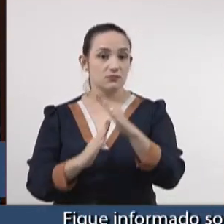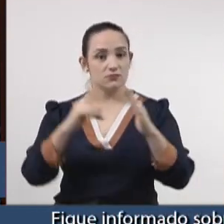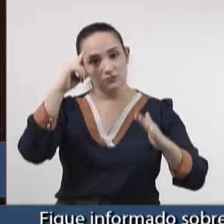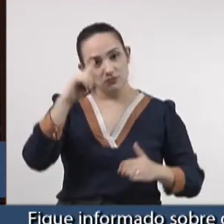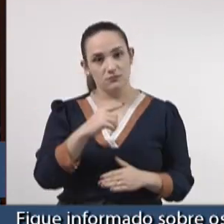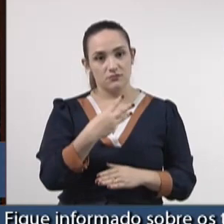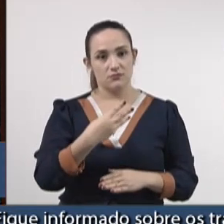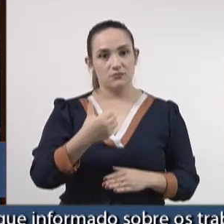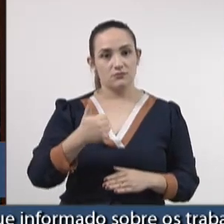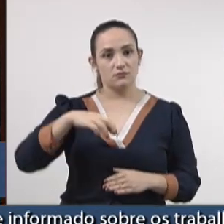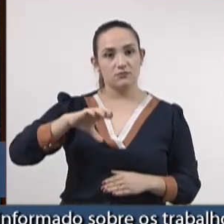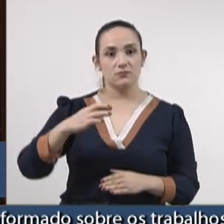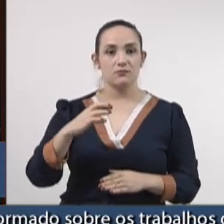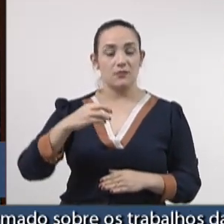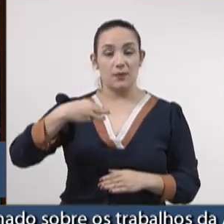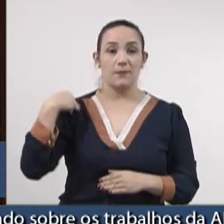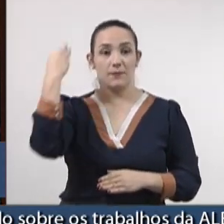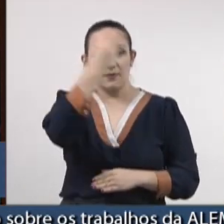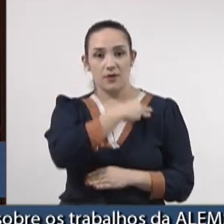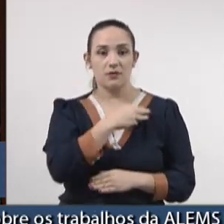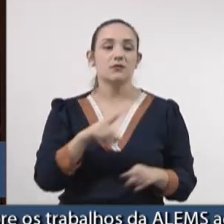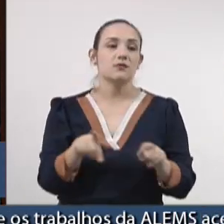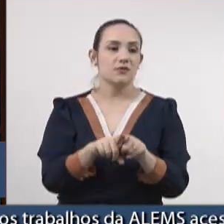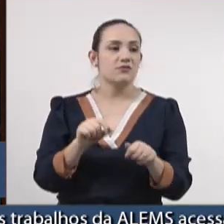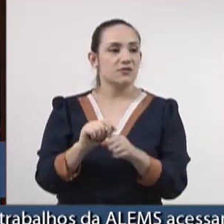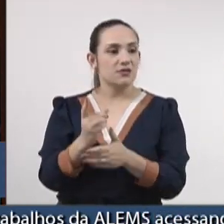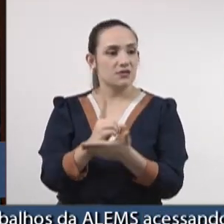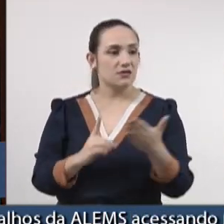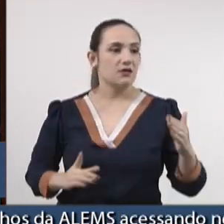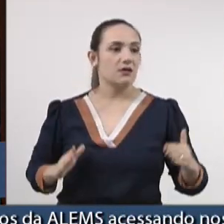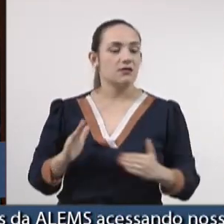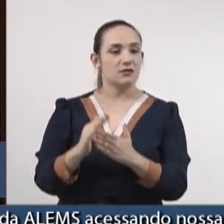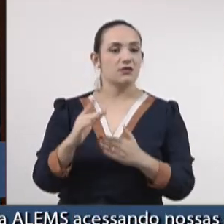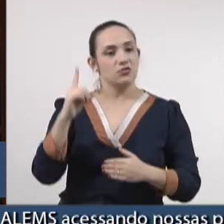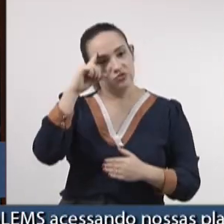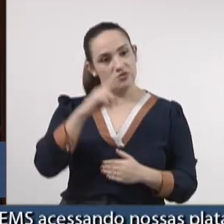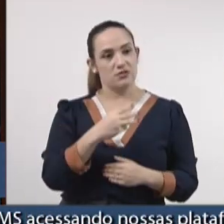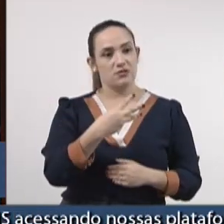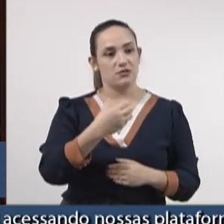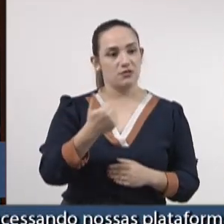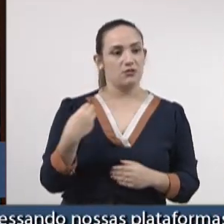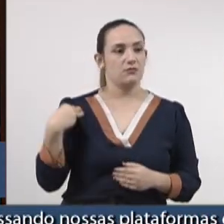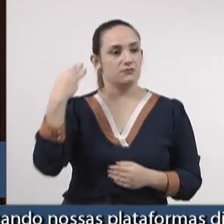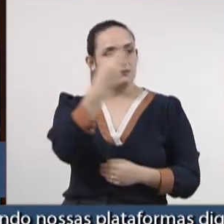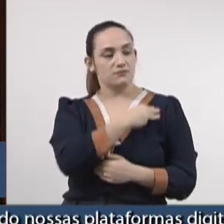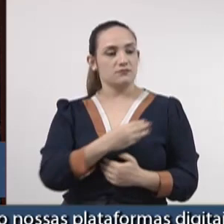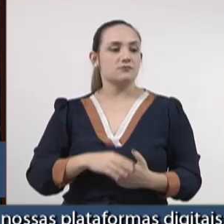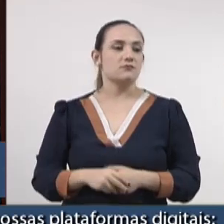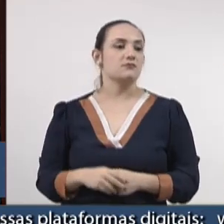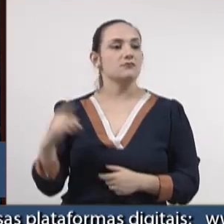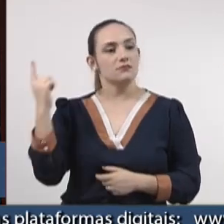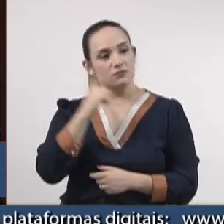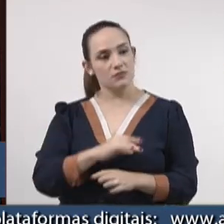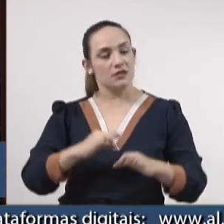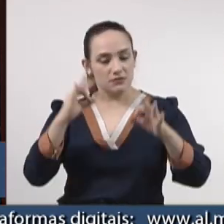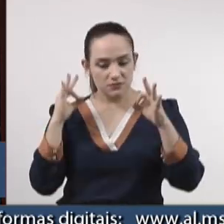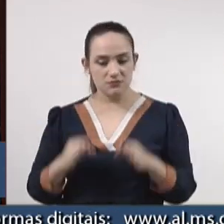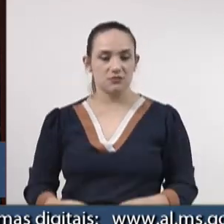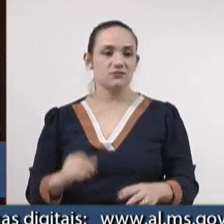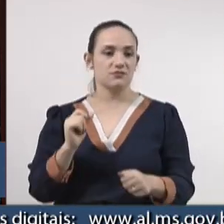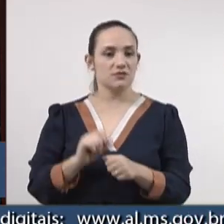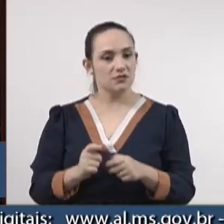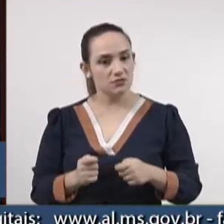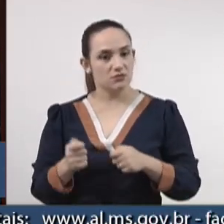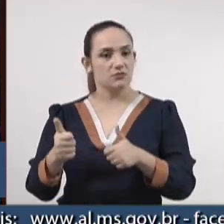e entregue a declaração também até 31 de Maio para que a gente possa consolidar e efetivar essa doação